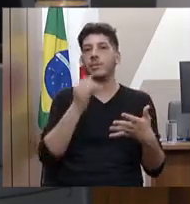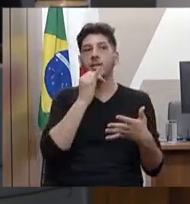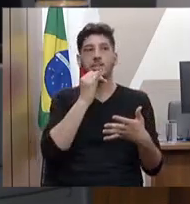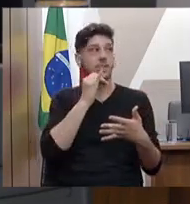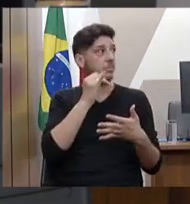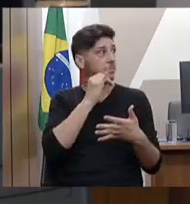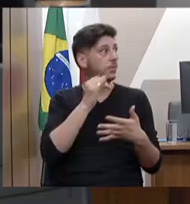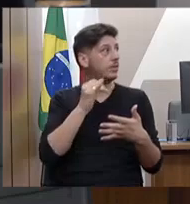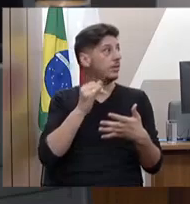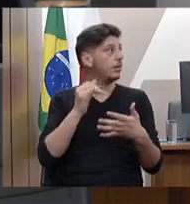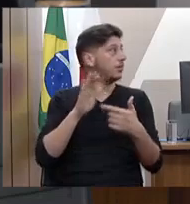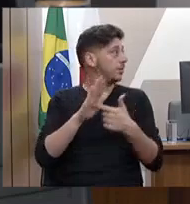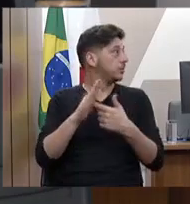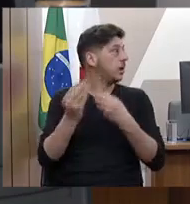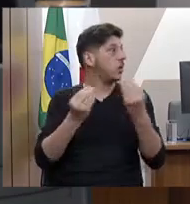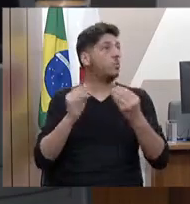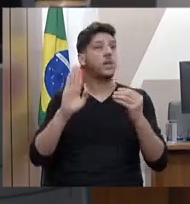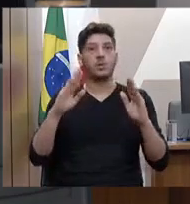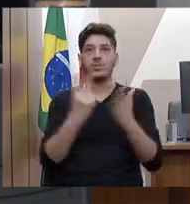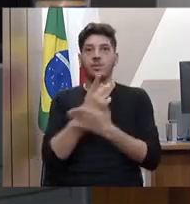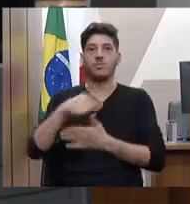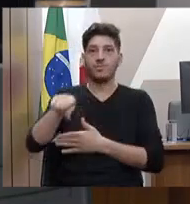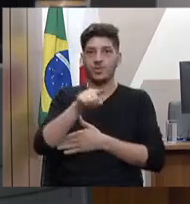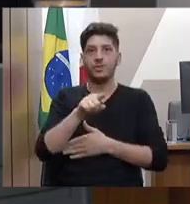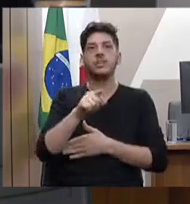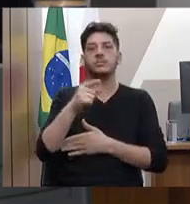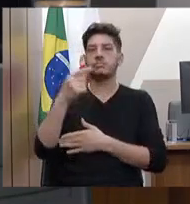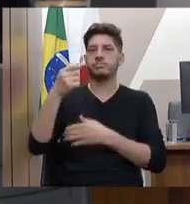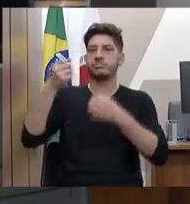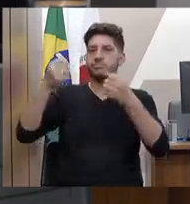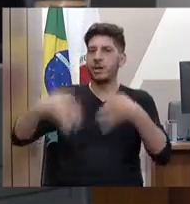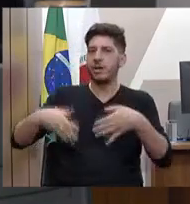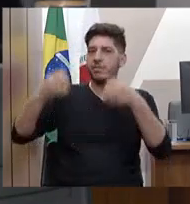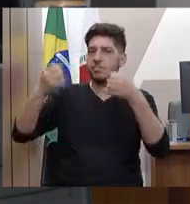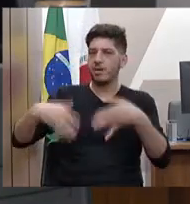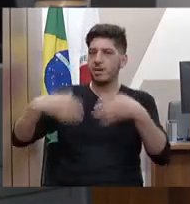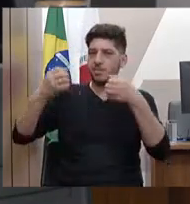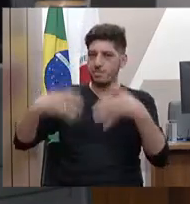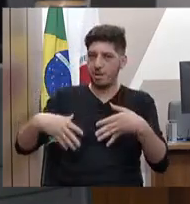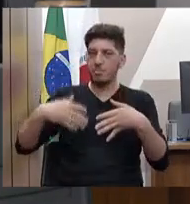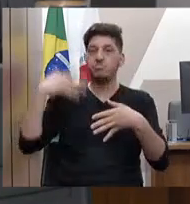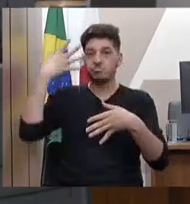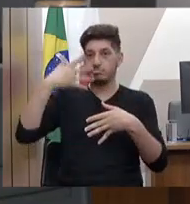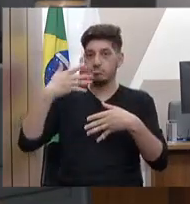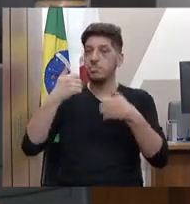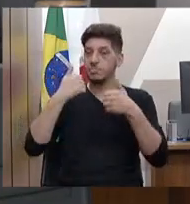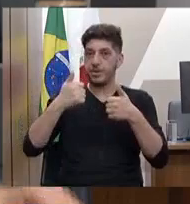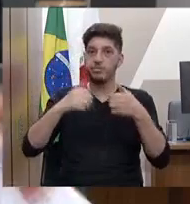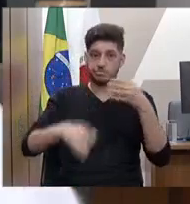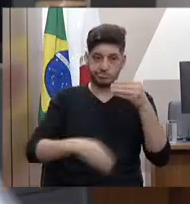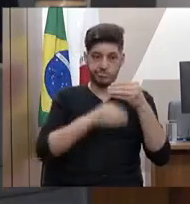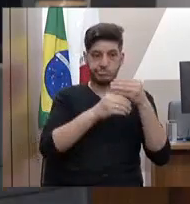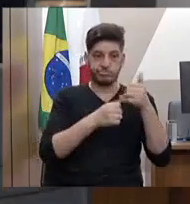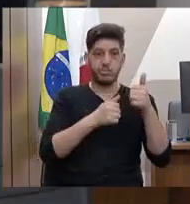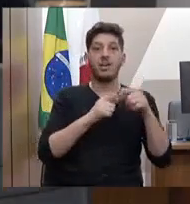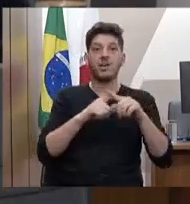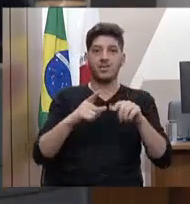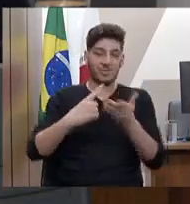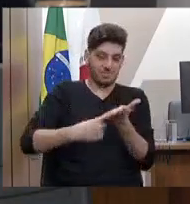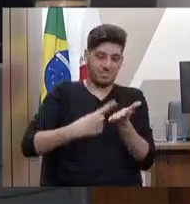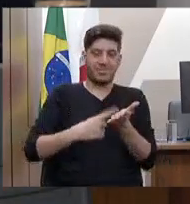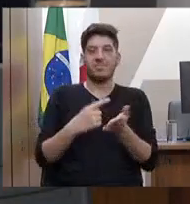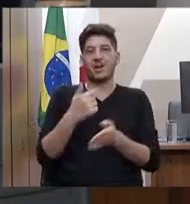reiterar o que já foi falado pelos colegas então né as explanações bem feitas aí eu quero só marcar meu tempo aqui para eu não me perder